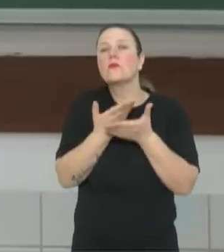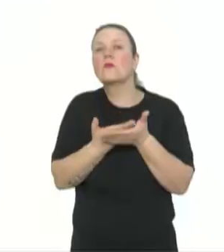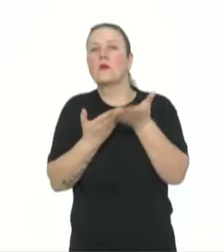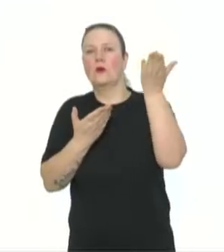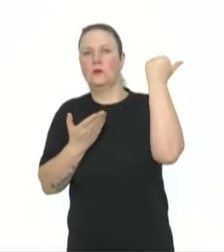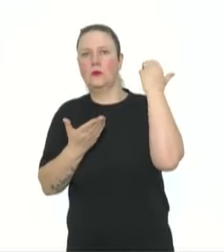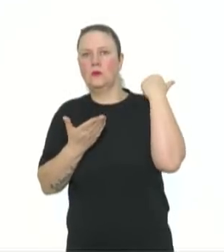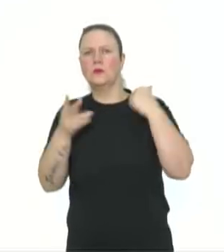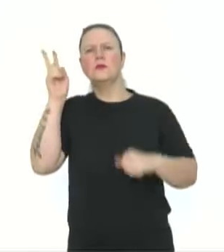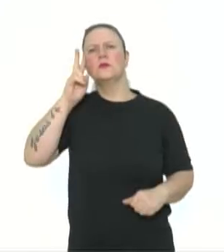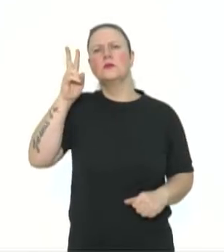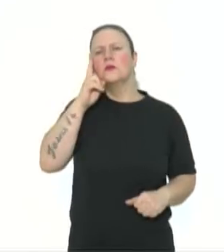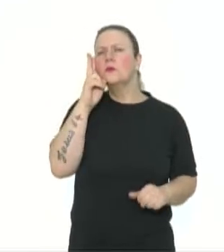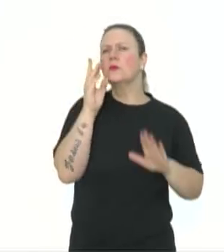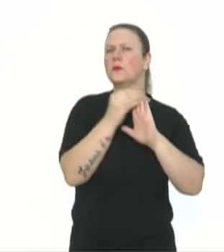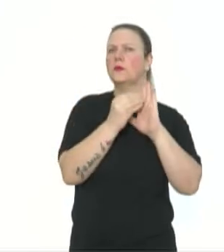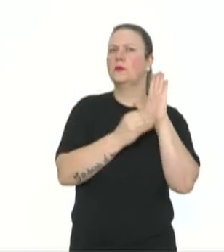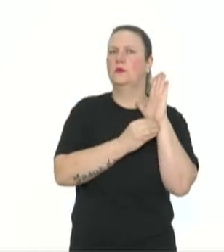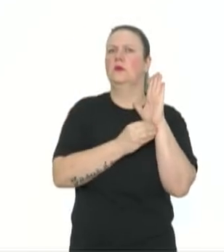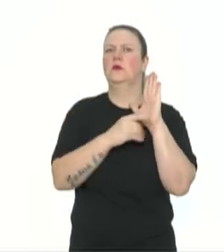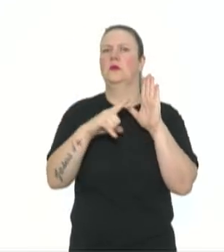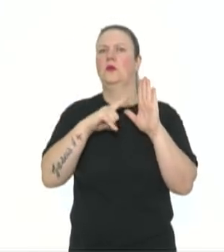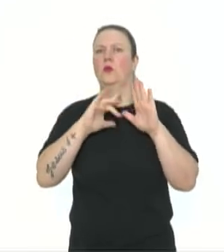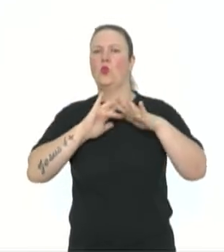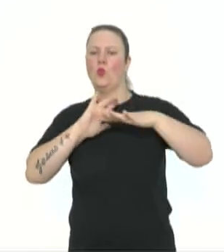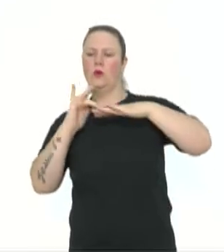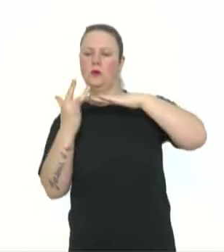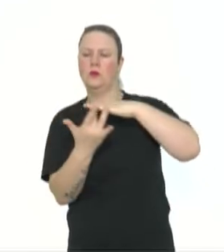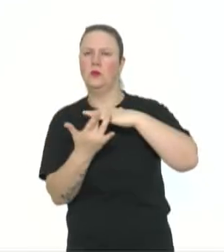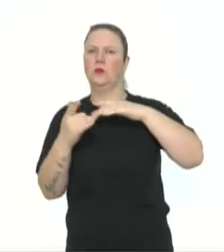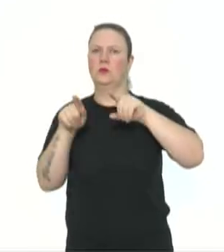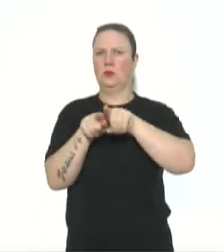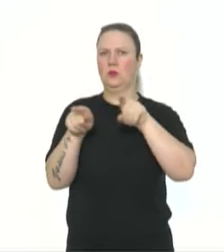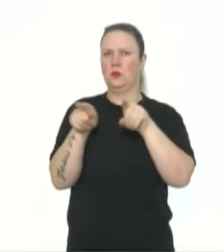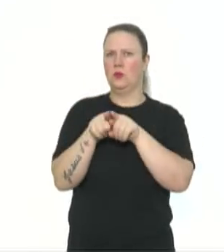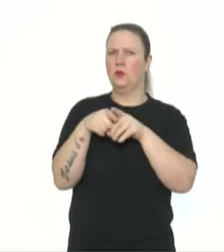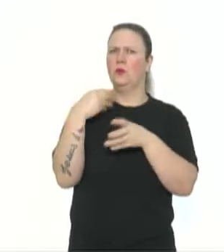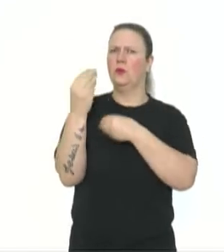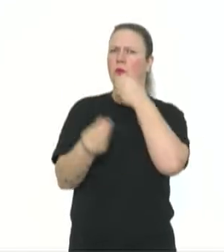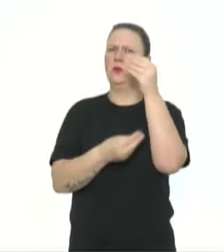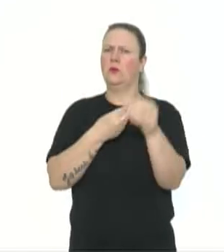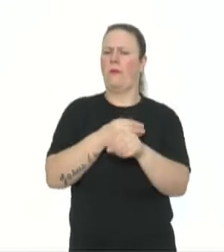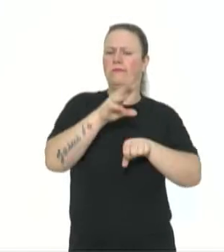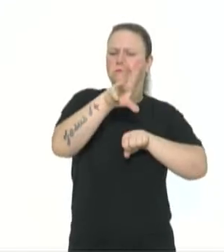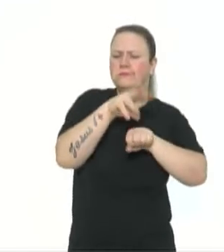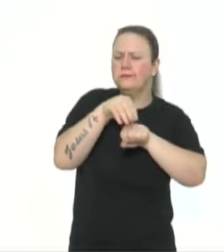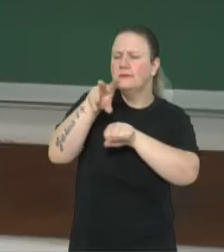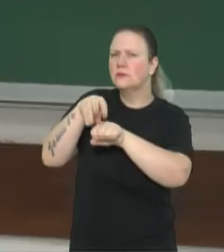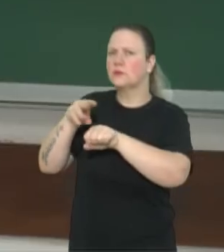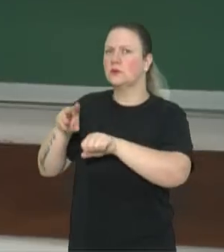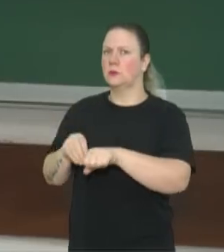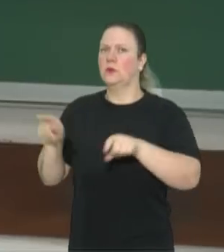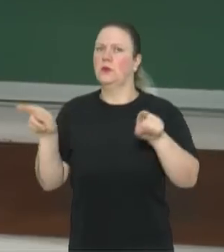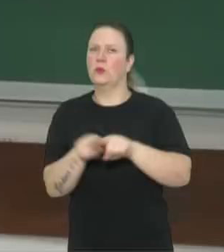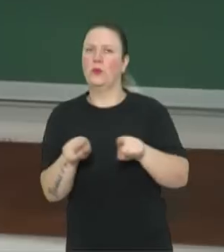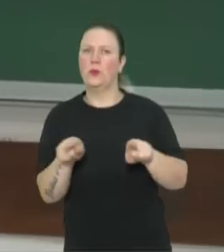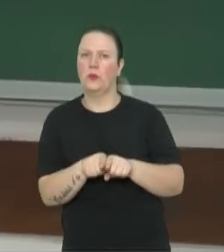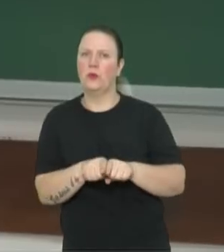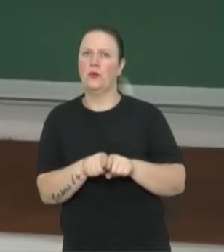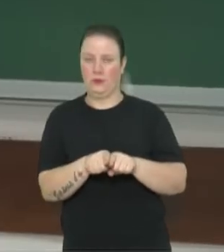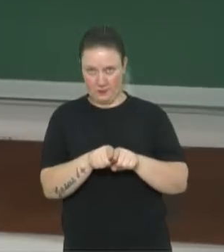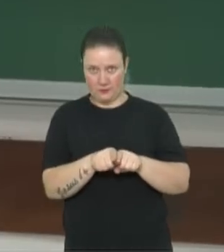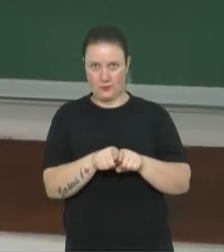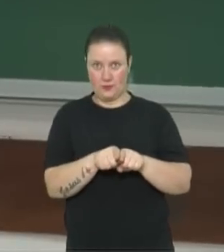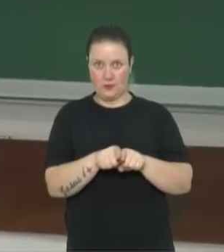passada? Você lembra? A gente falou um pouquinho das mídias sociais, como é que a gente pode aprender com elas, né? Elas não servem só para prazer,